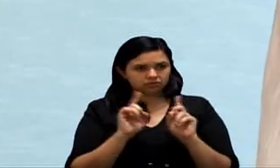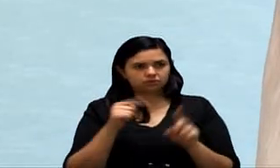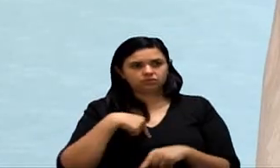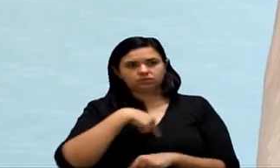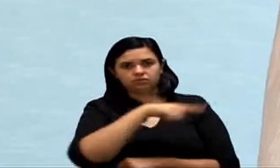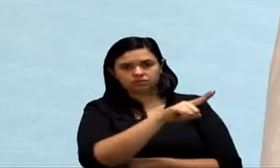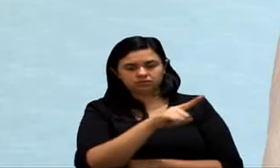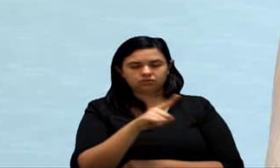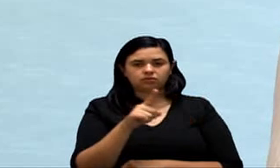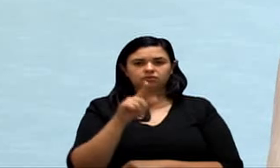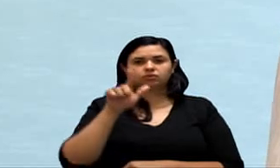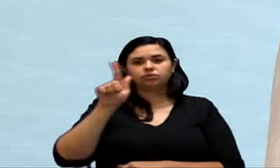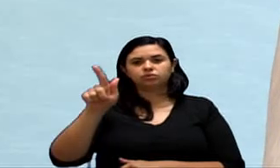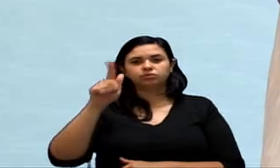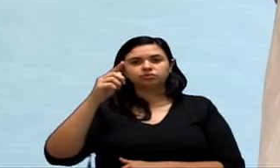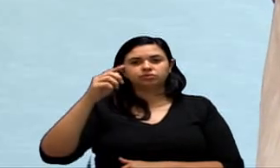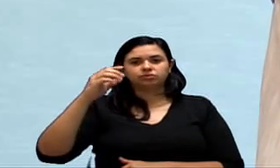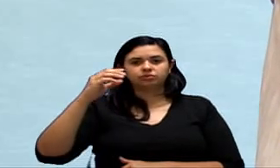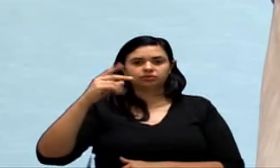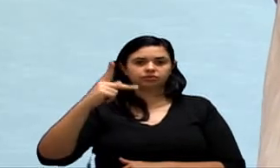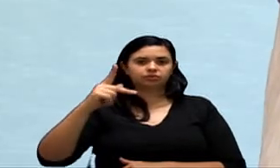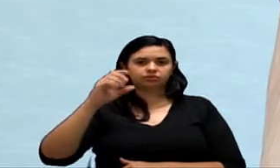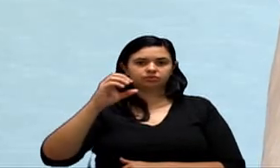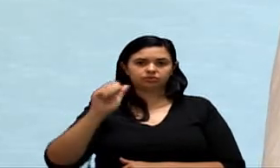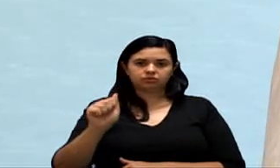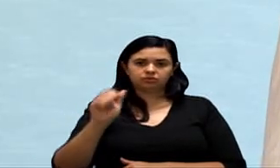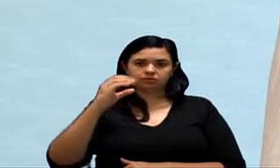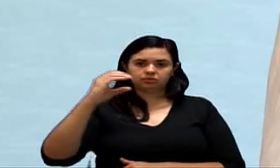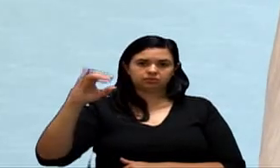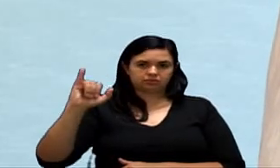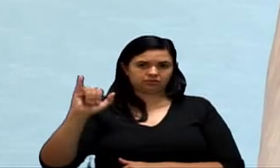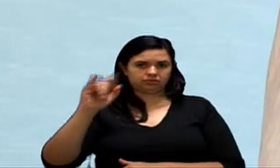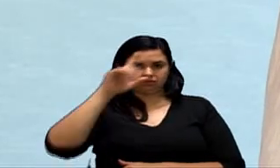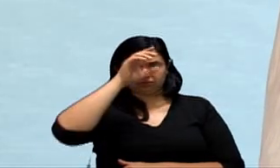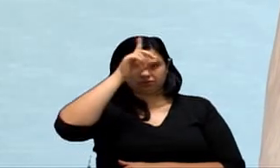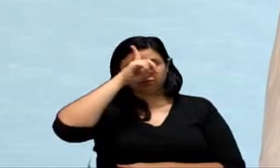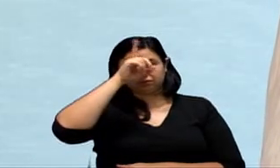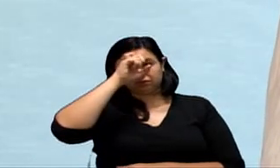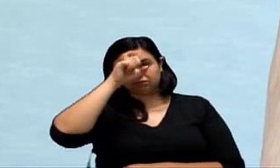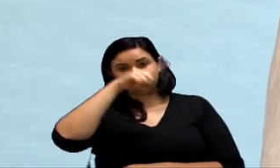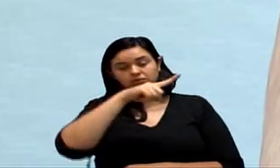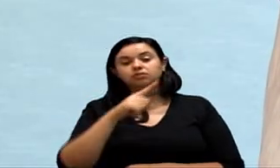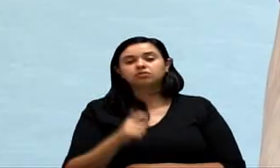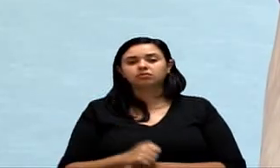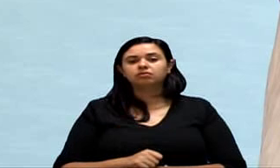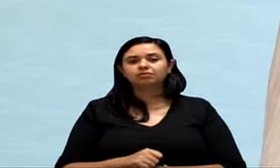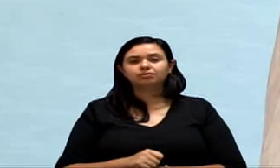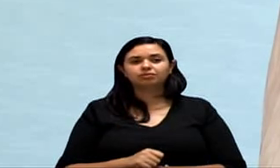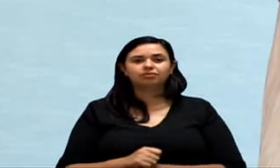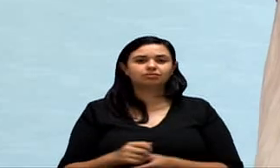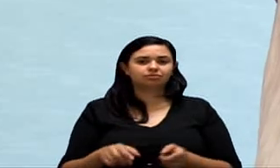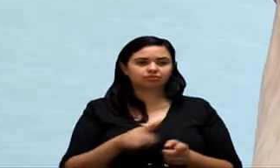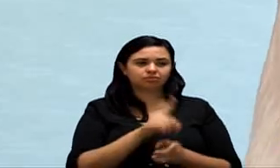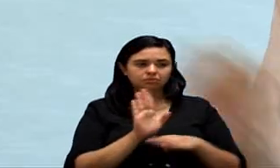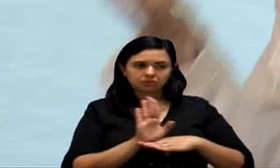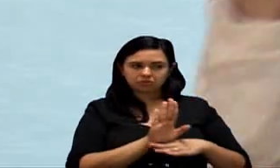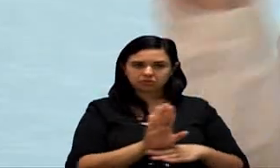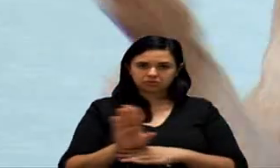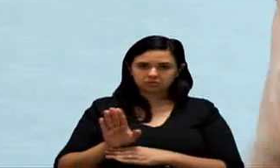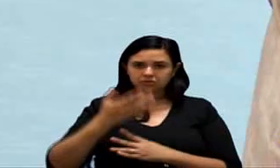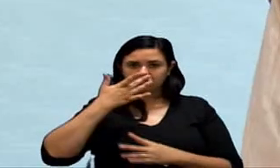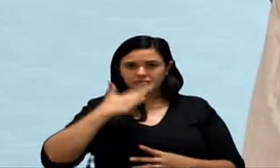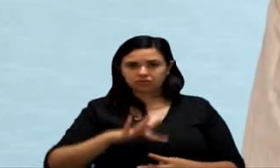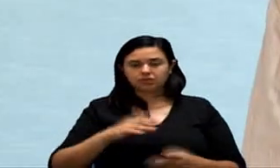profissionais formados para isso, psicólogos, assistentes sociais, para ajudar essa criança, inclusive, para que ela não tenha